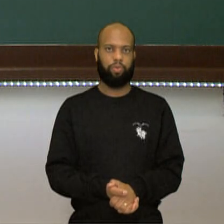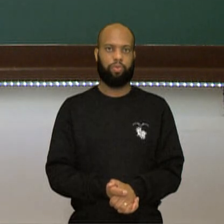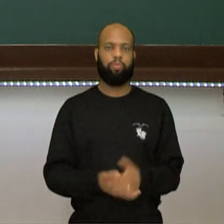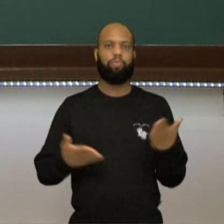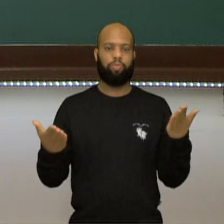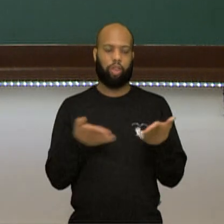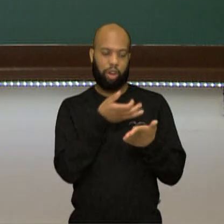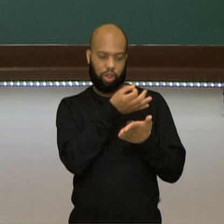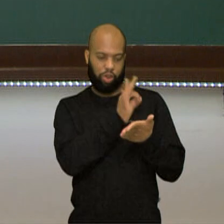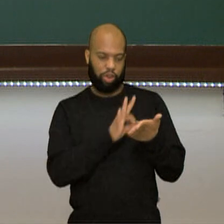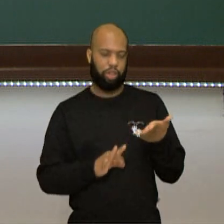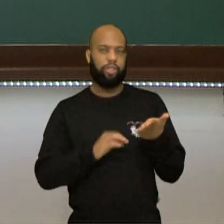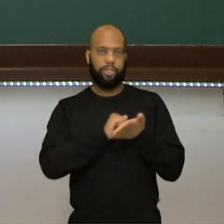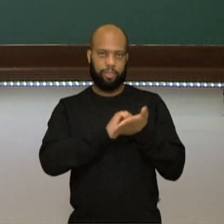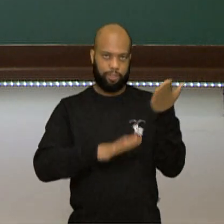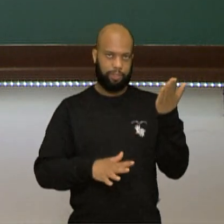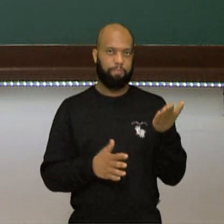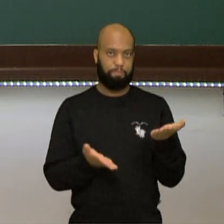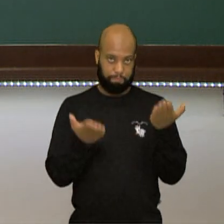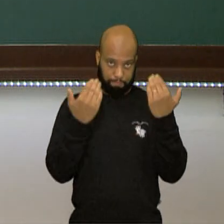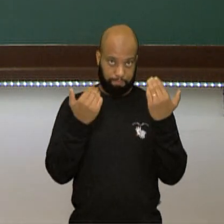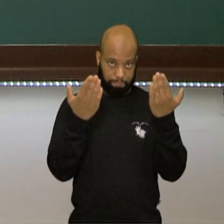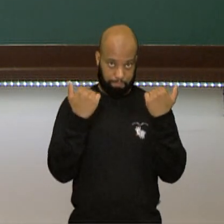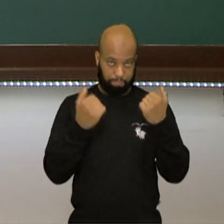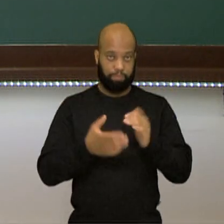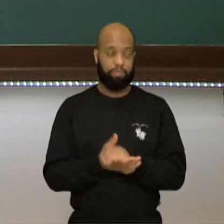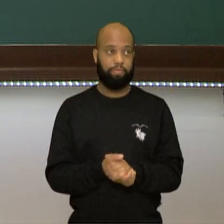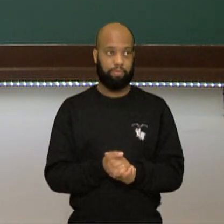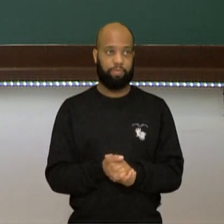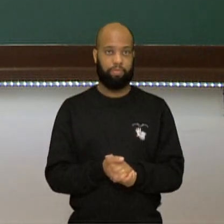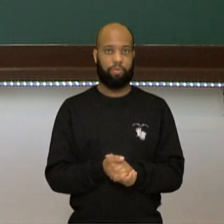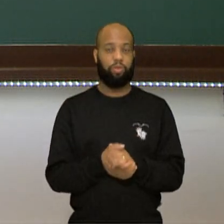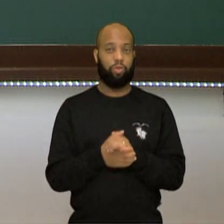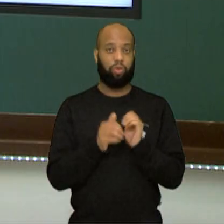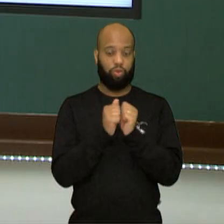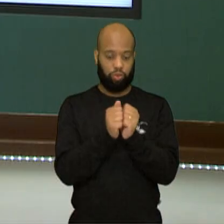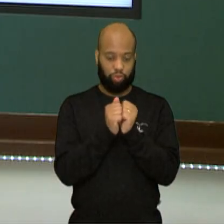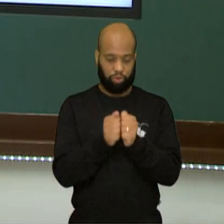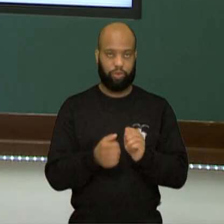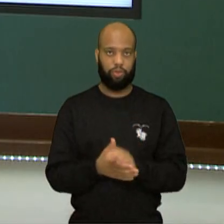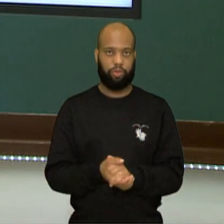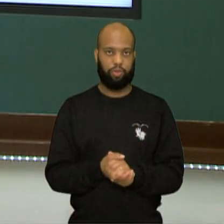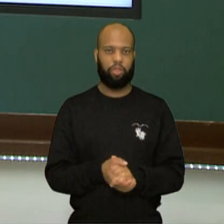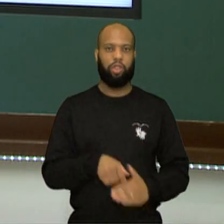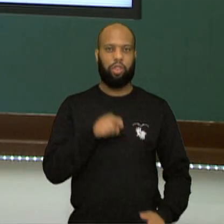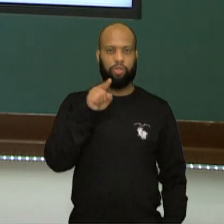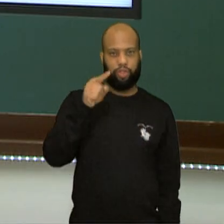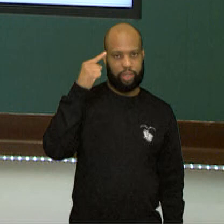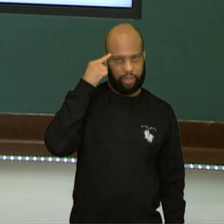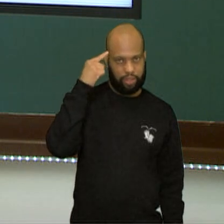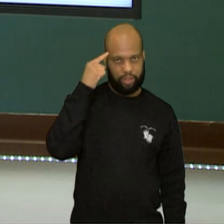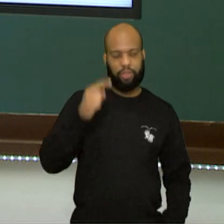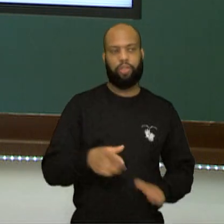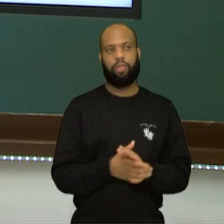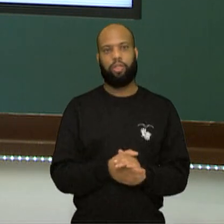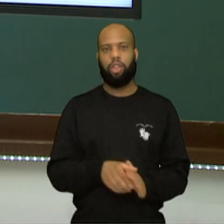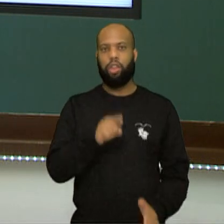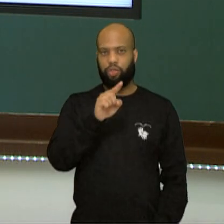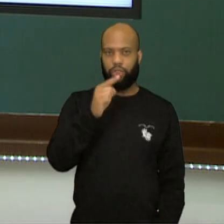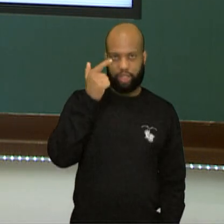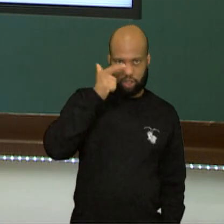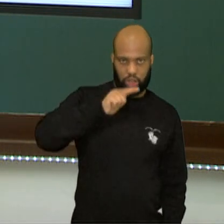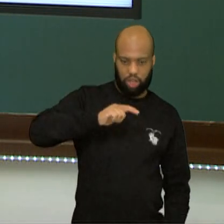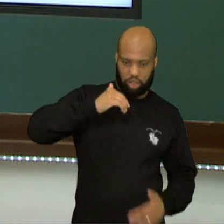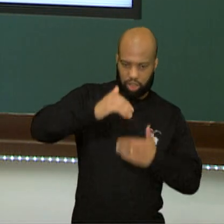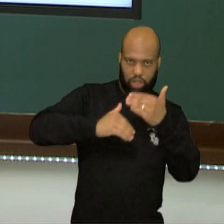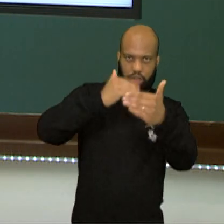Bora lá corrigir, meu querido e minha querida. Vamos lá então? Vem cá, vem aqui, acompanhe. Pensou? Conseguiu desenvolver